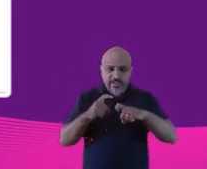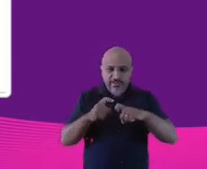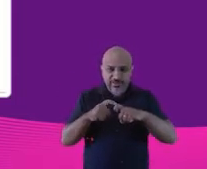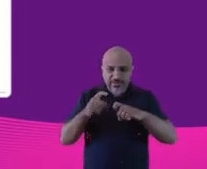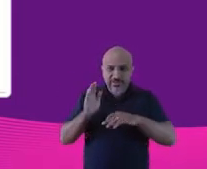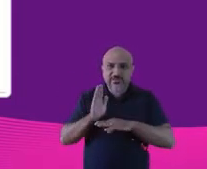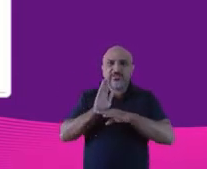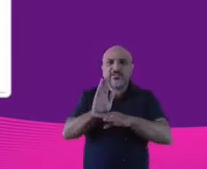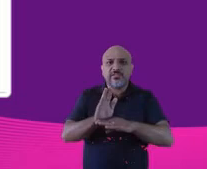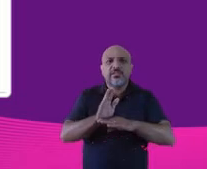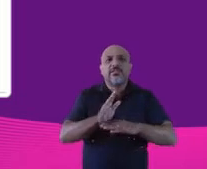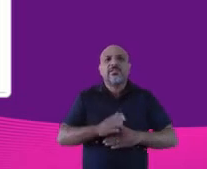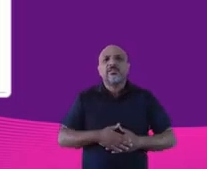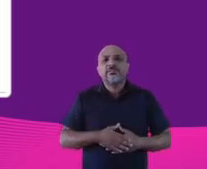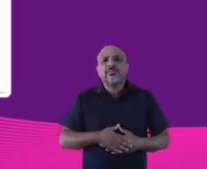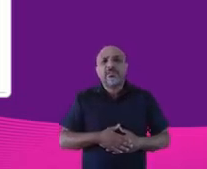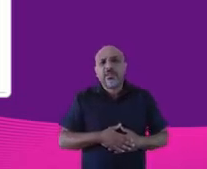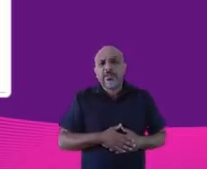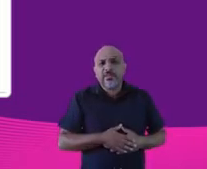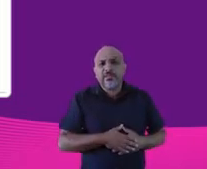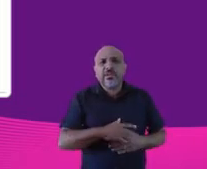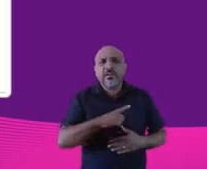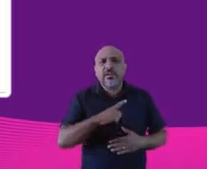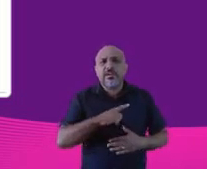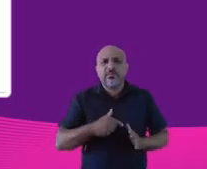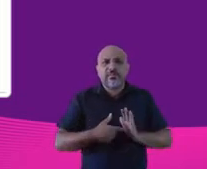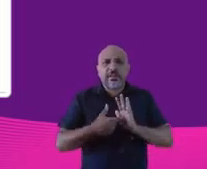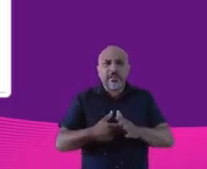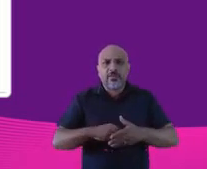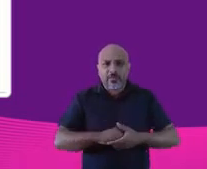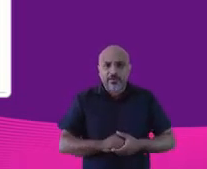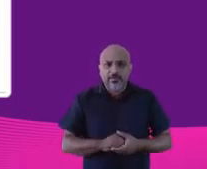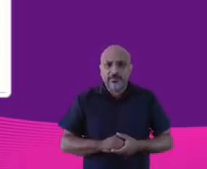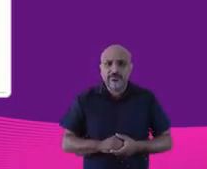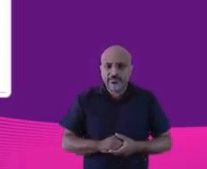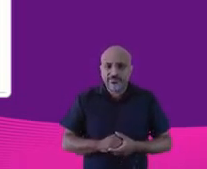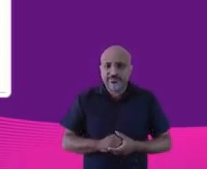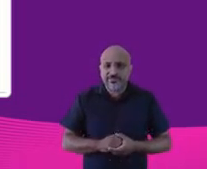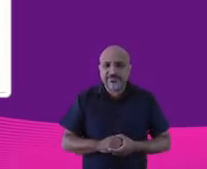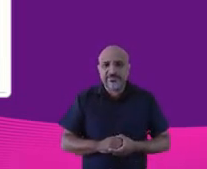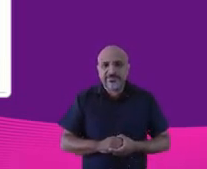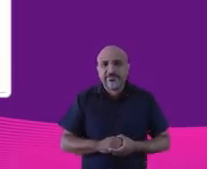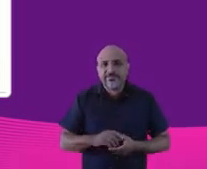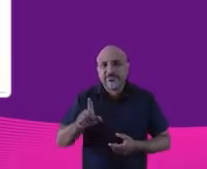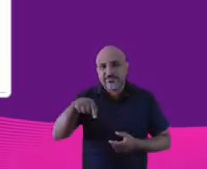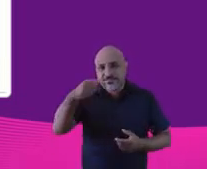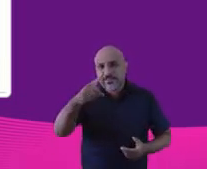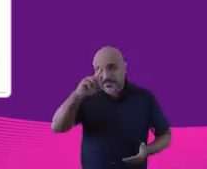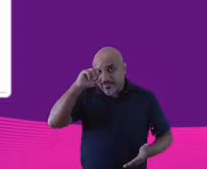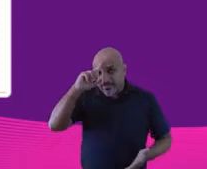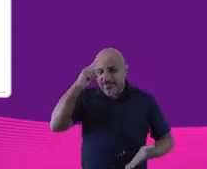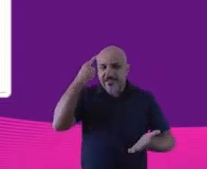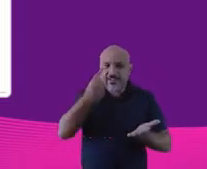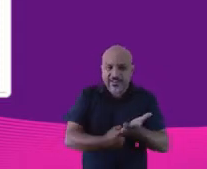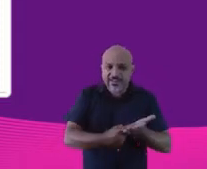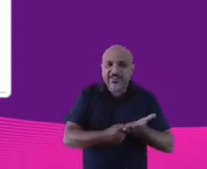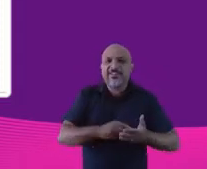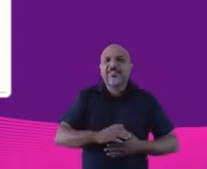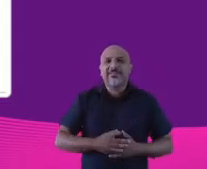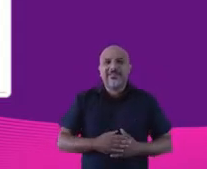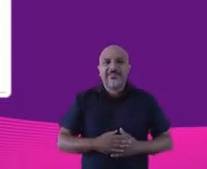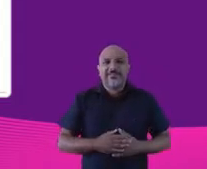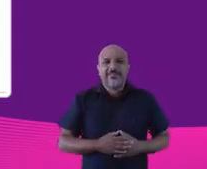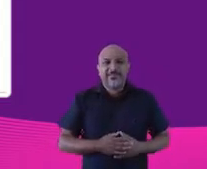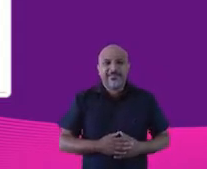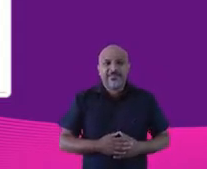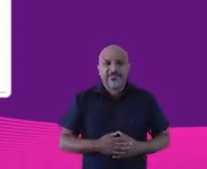de Volta Redonda, o Ângelo, a gente decidiu que ele faria um